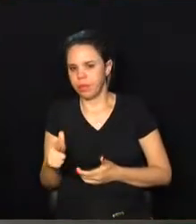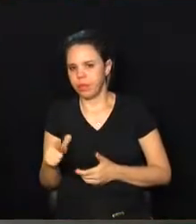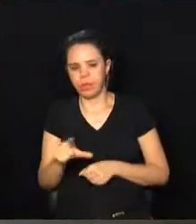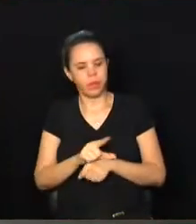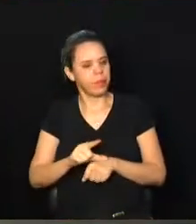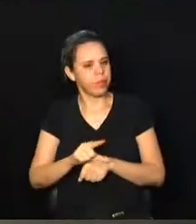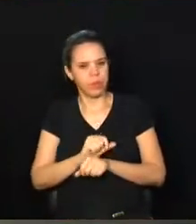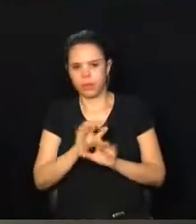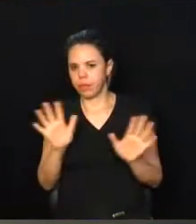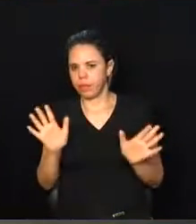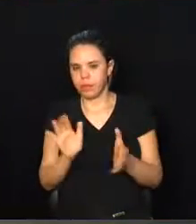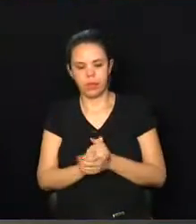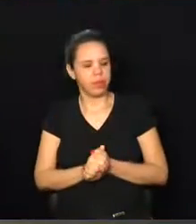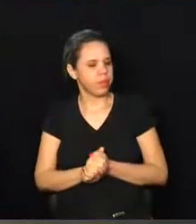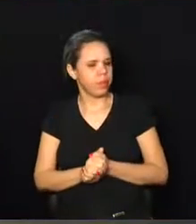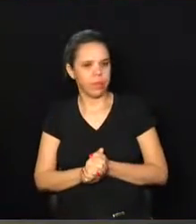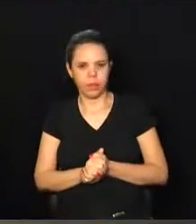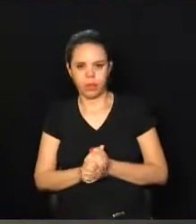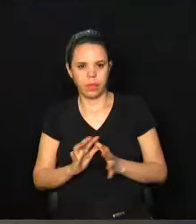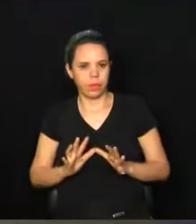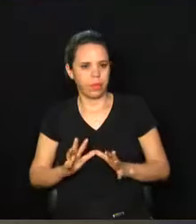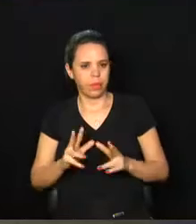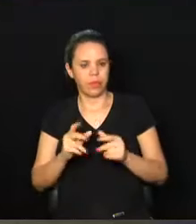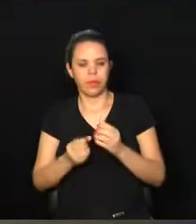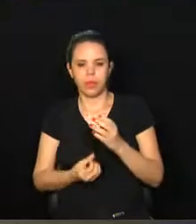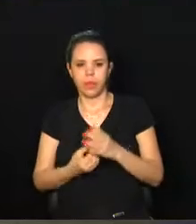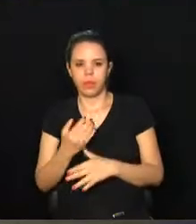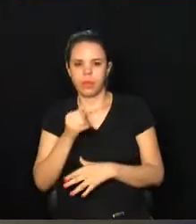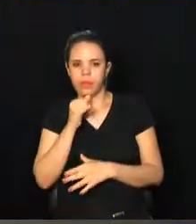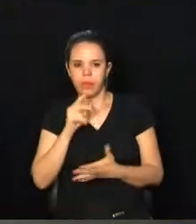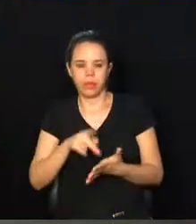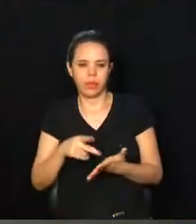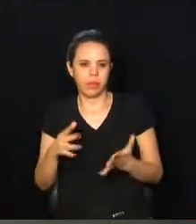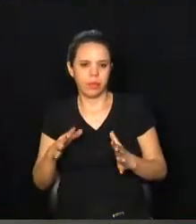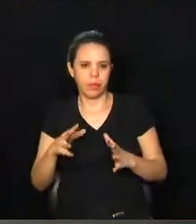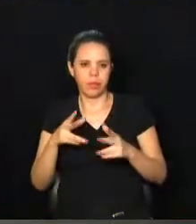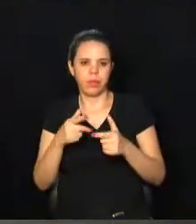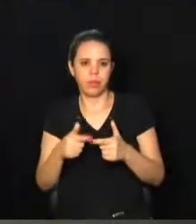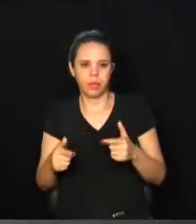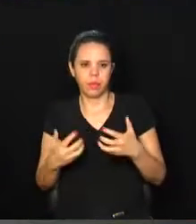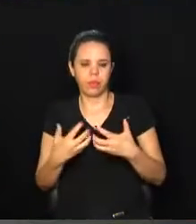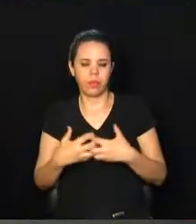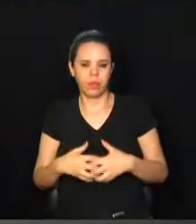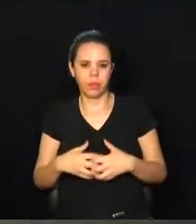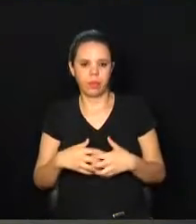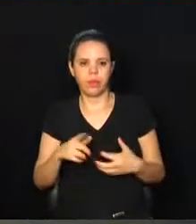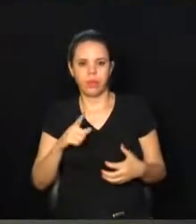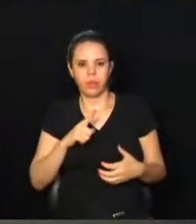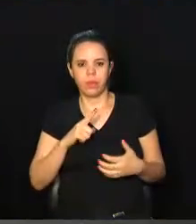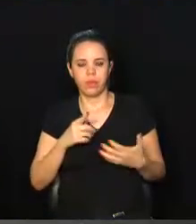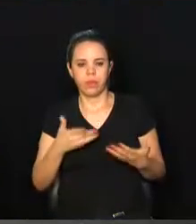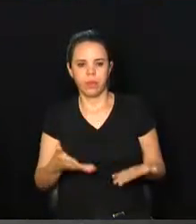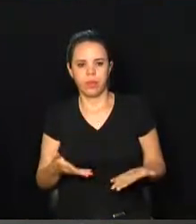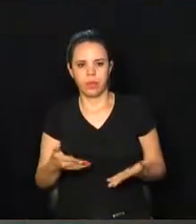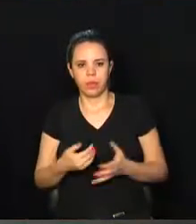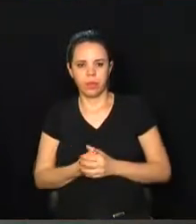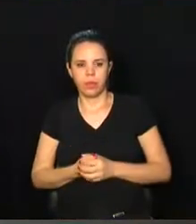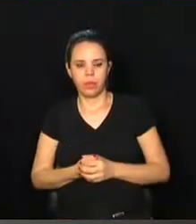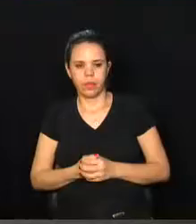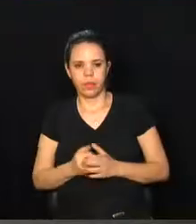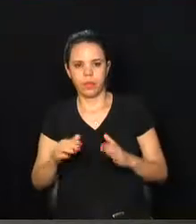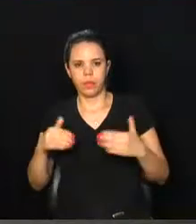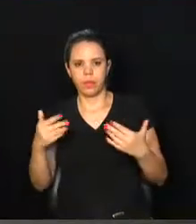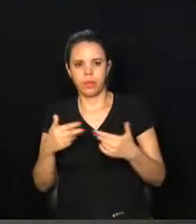legislação clara. Isso tudo gera exatamente todo esse efeito que a gente tem, e, fora